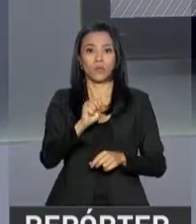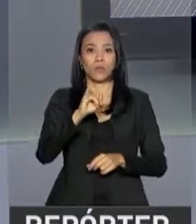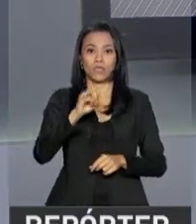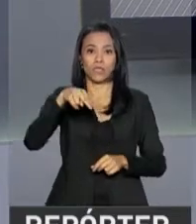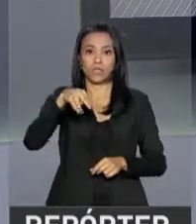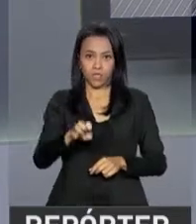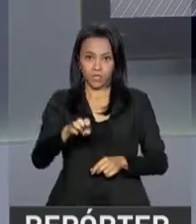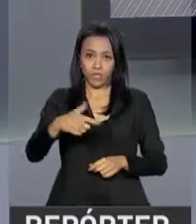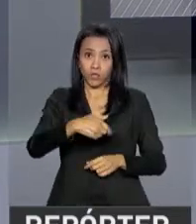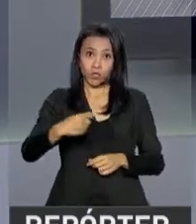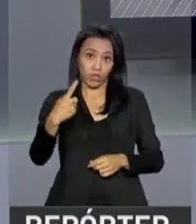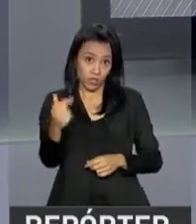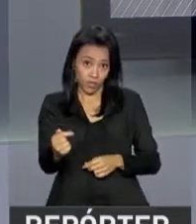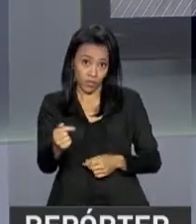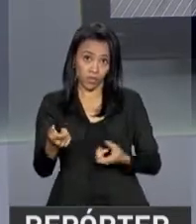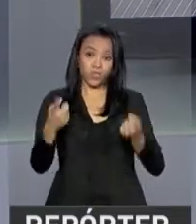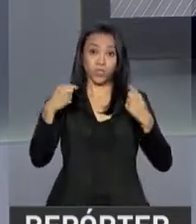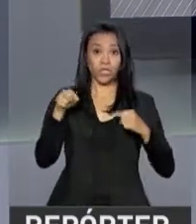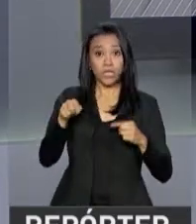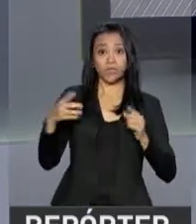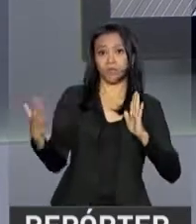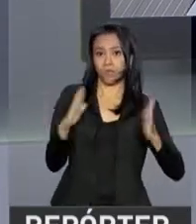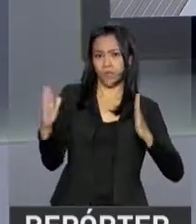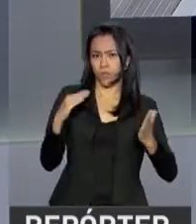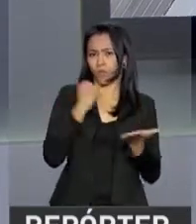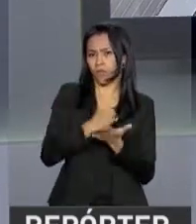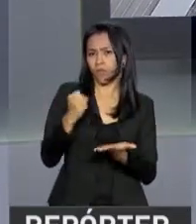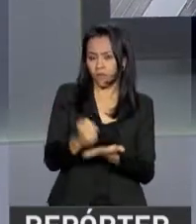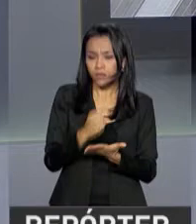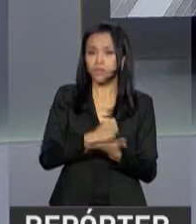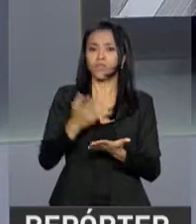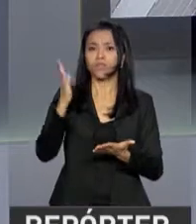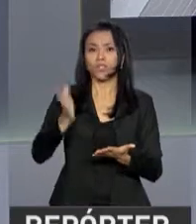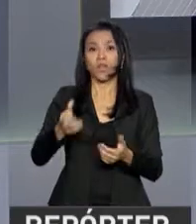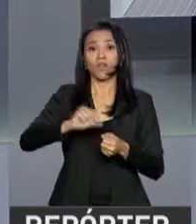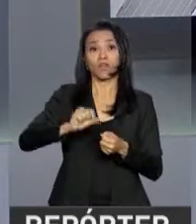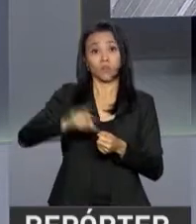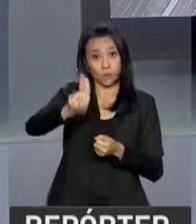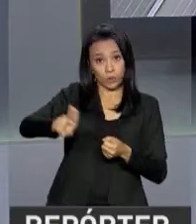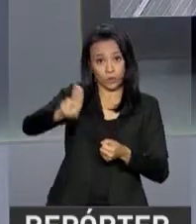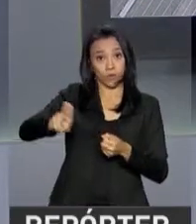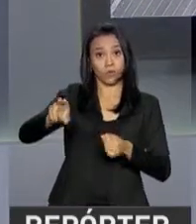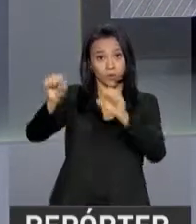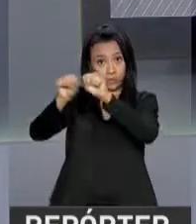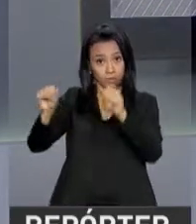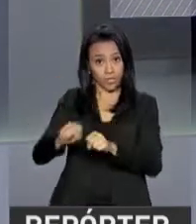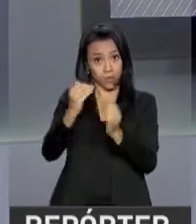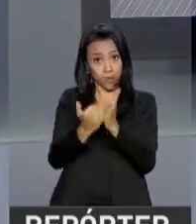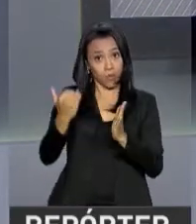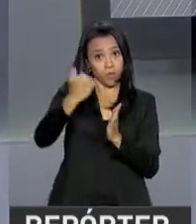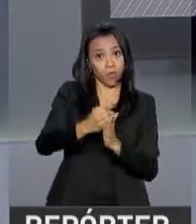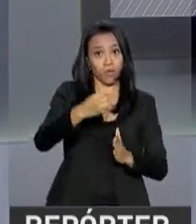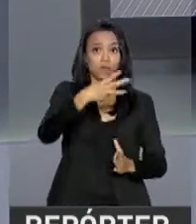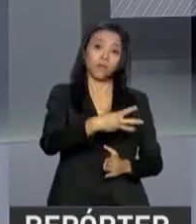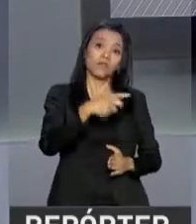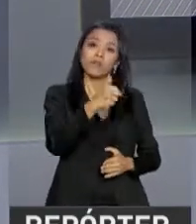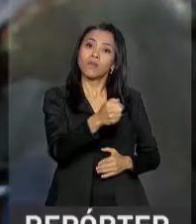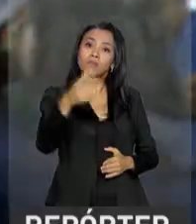sine em 2017 no período as contratações realizadas por meio do sistema aumentaram 37%